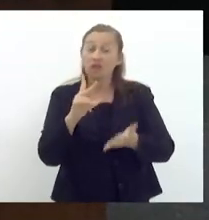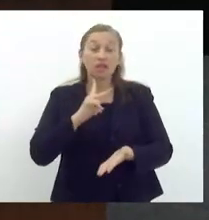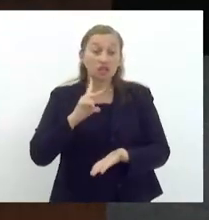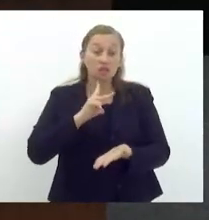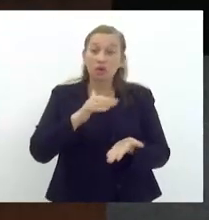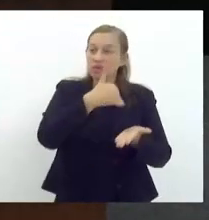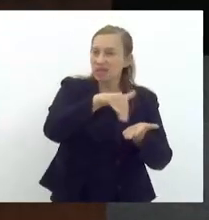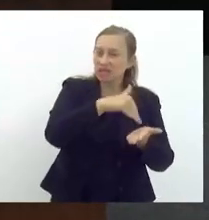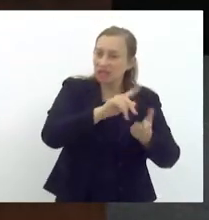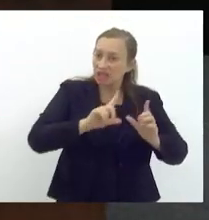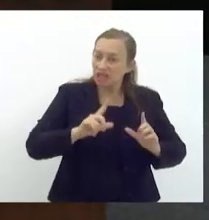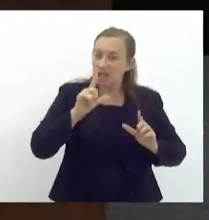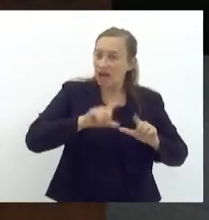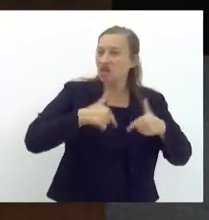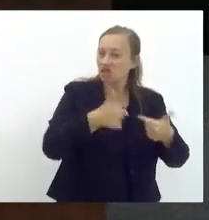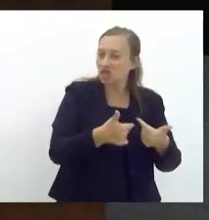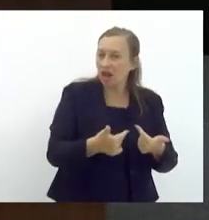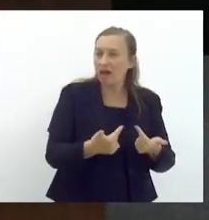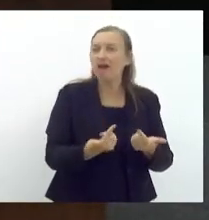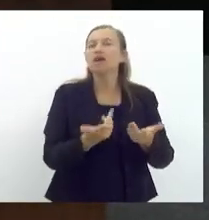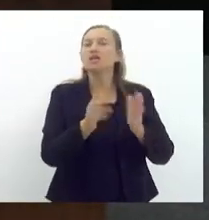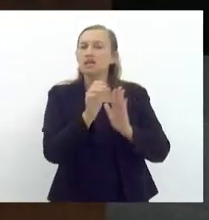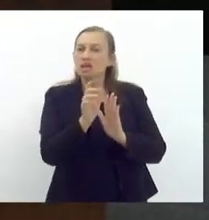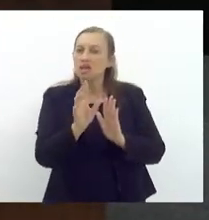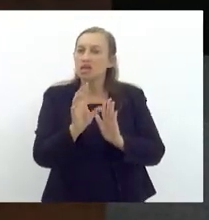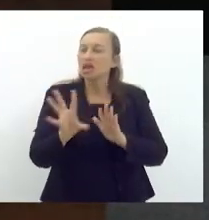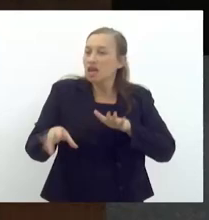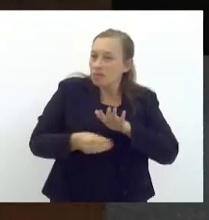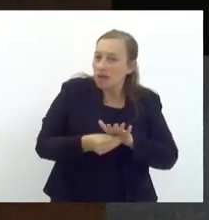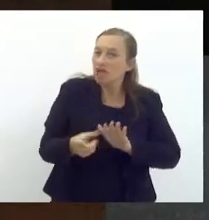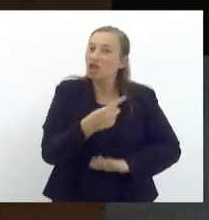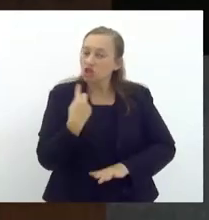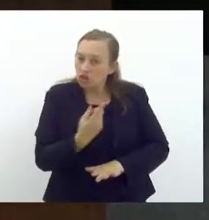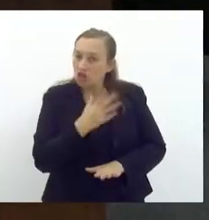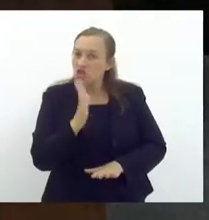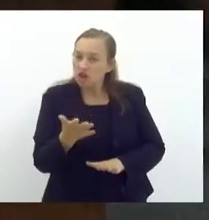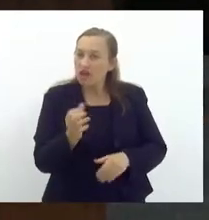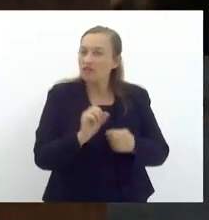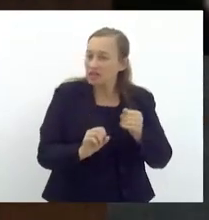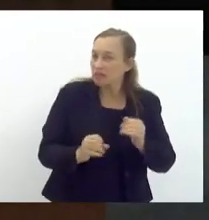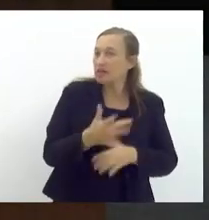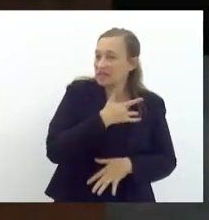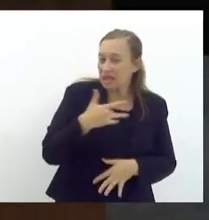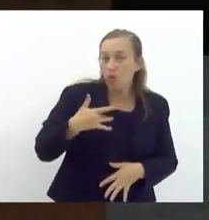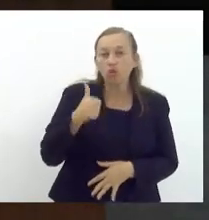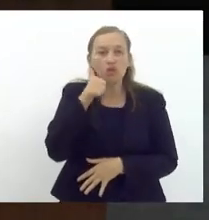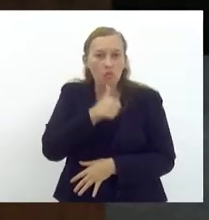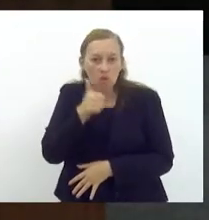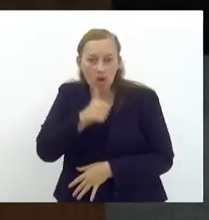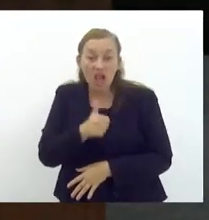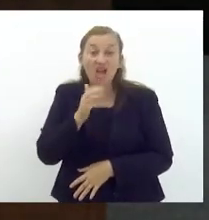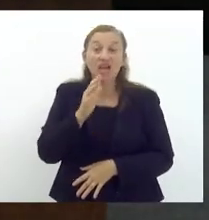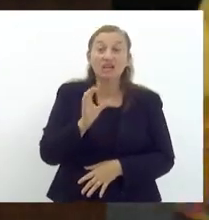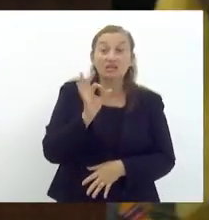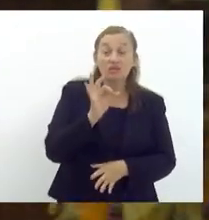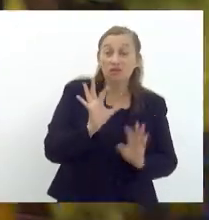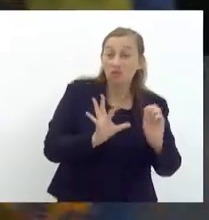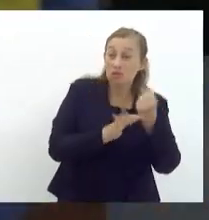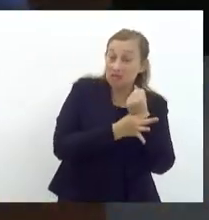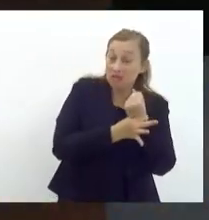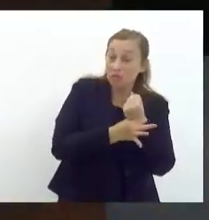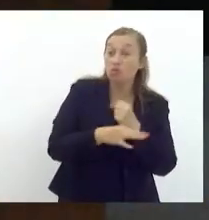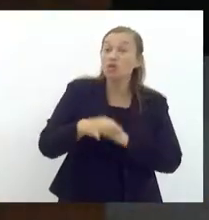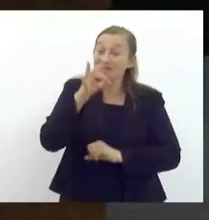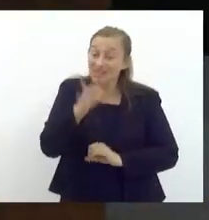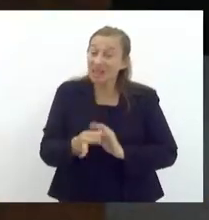secretarias inclusive emendas que nós mesmo fizemos em relação à saúde em relação a mulher ficou garantido escrito